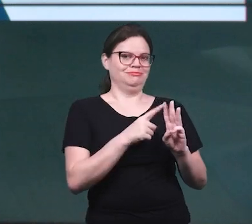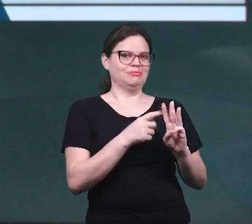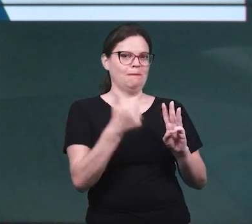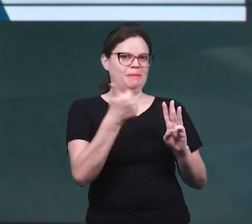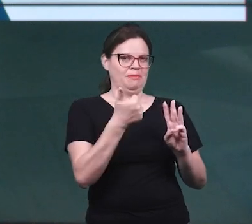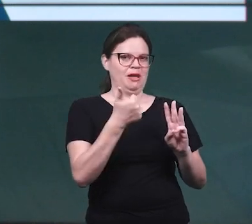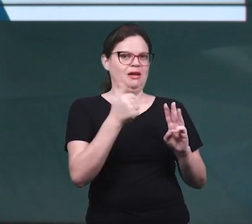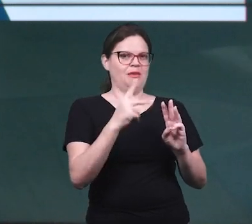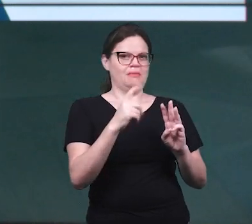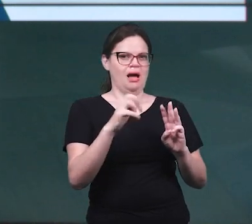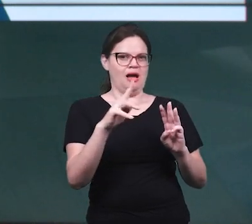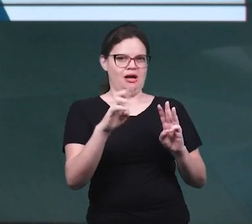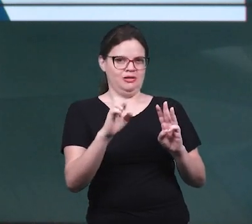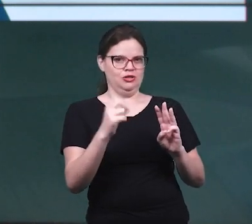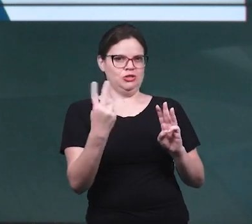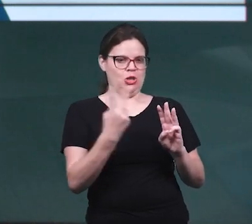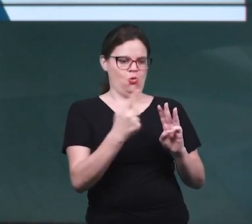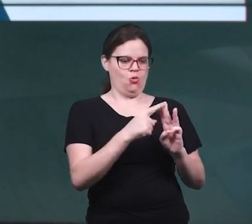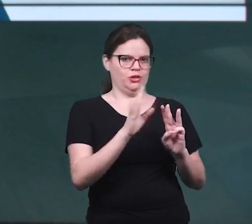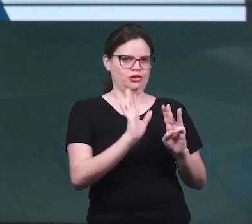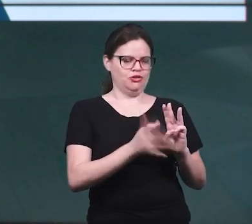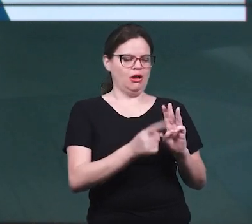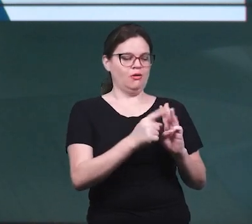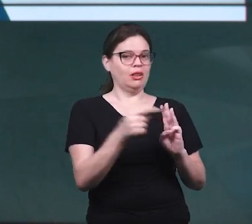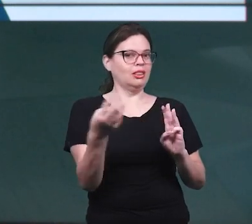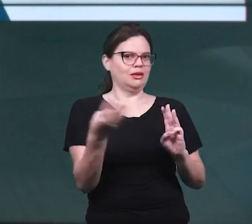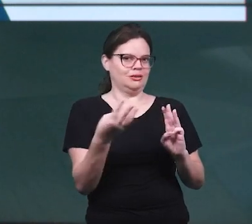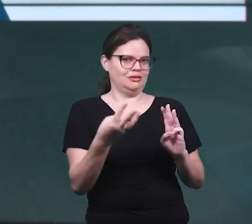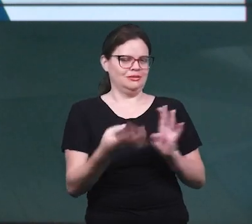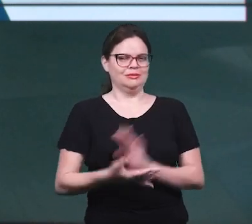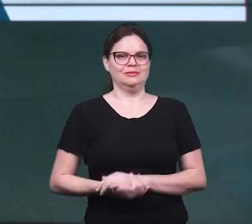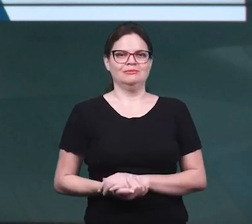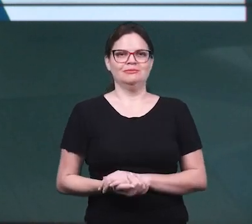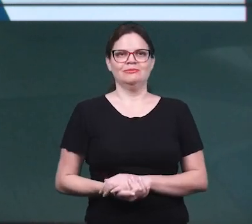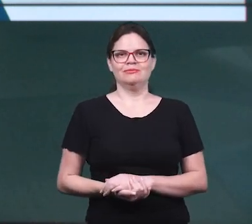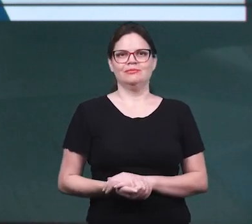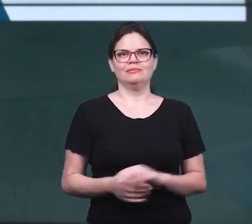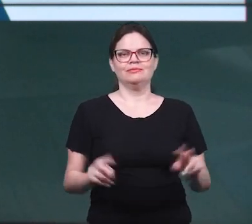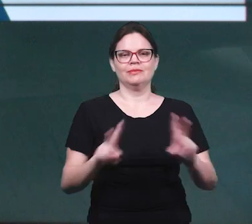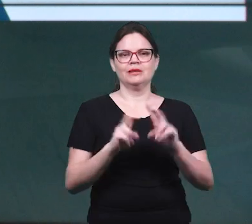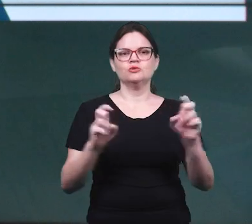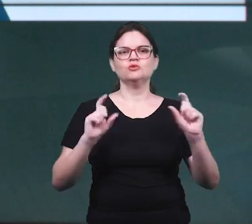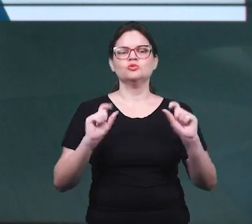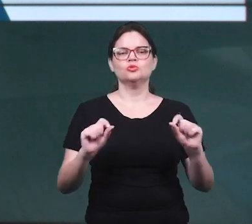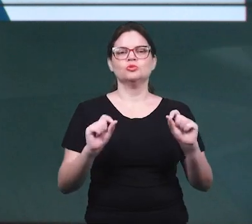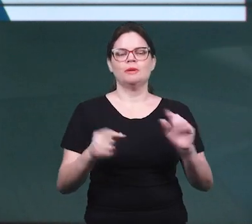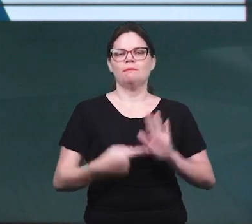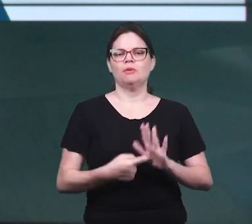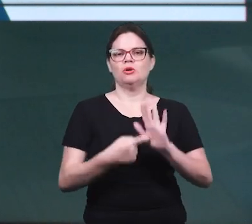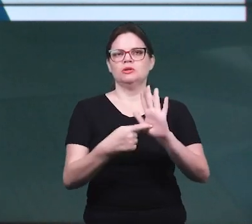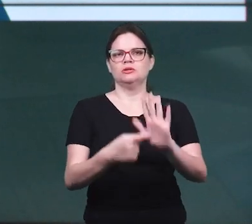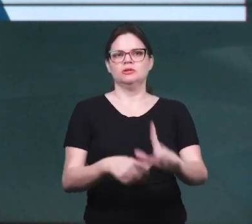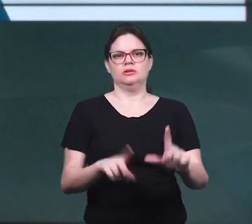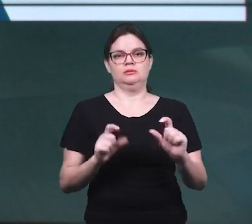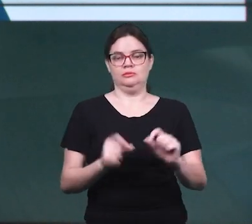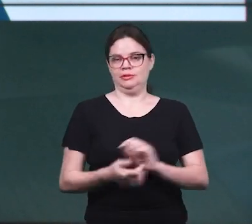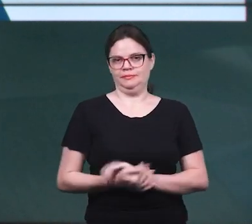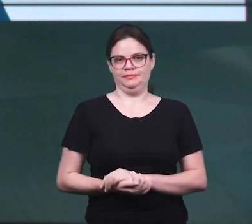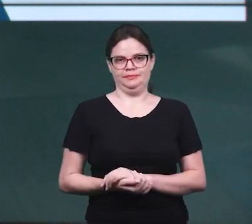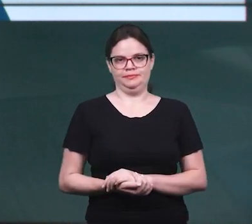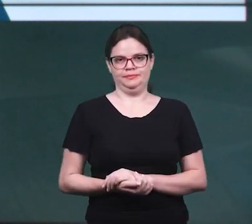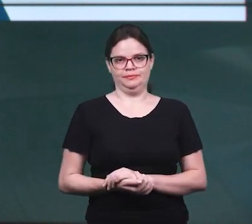da formação do patrimônio 3, que é exatamente relacionando o que